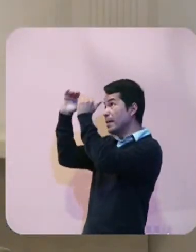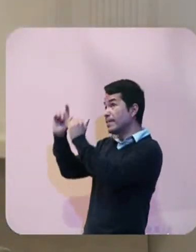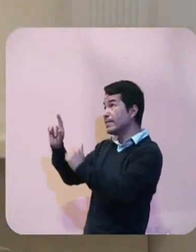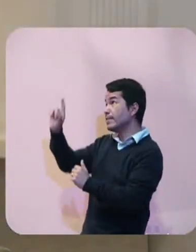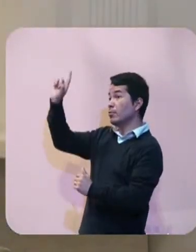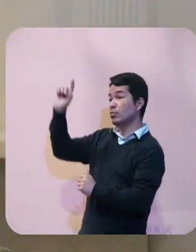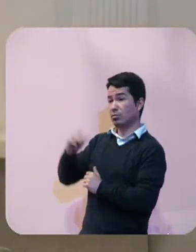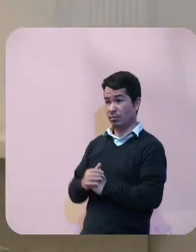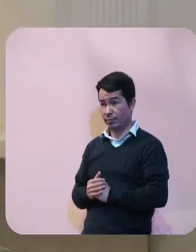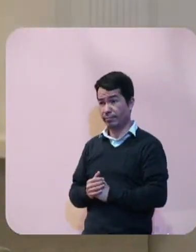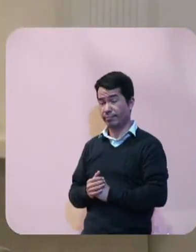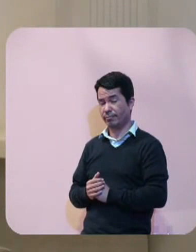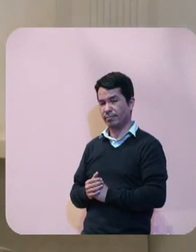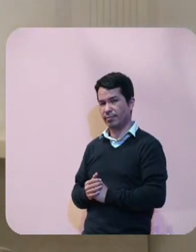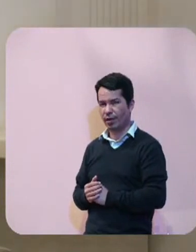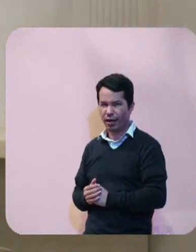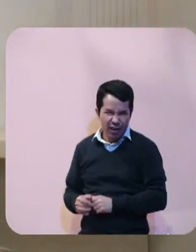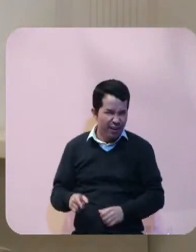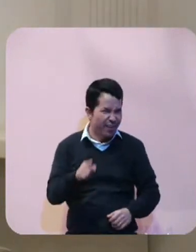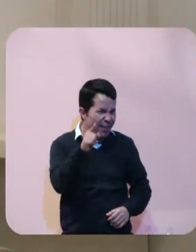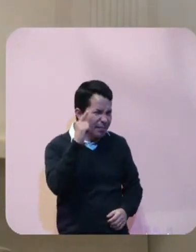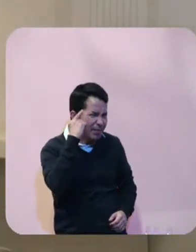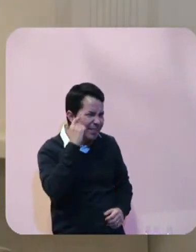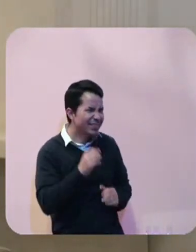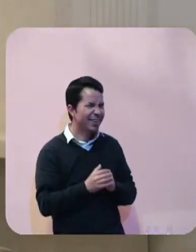cena de cada semana,